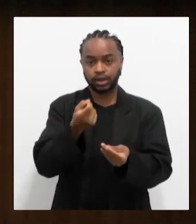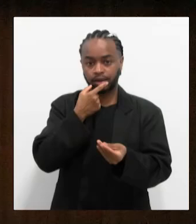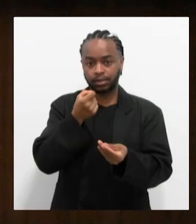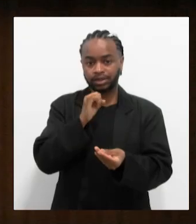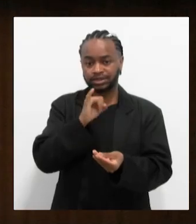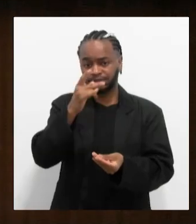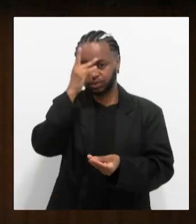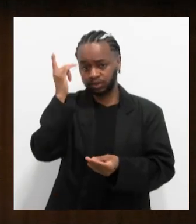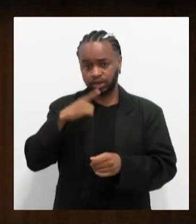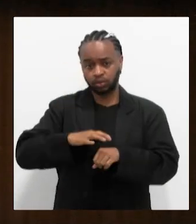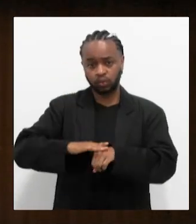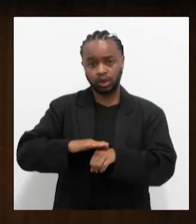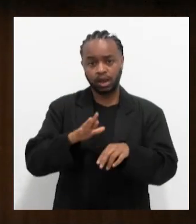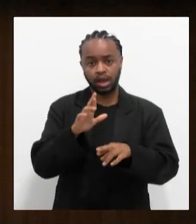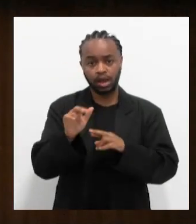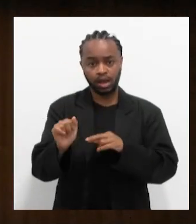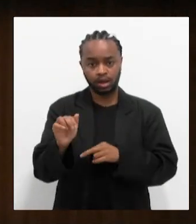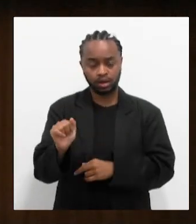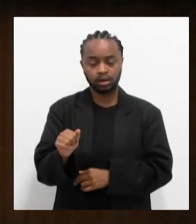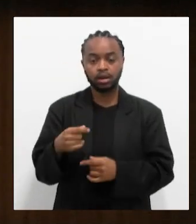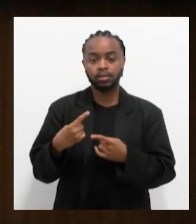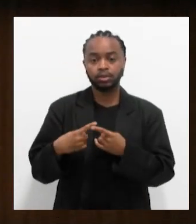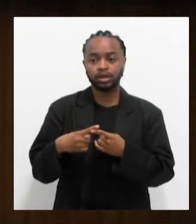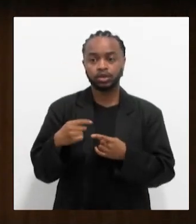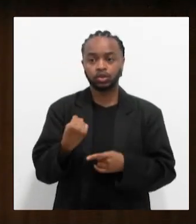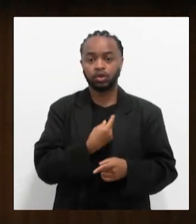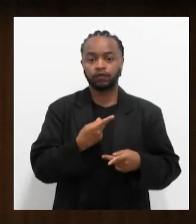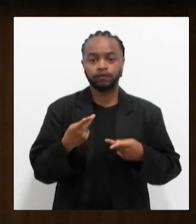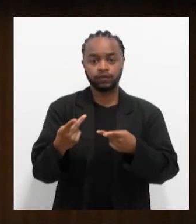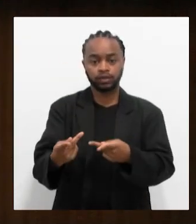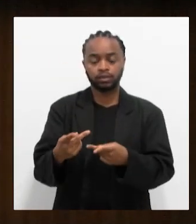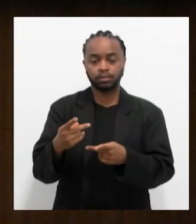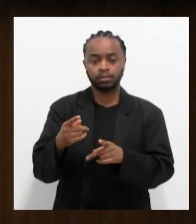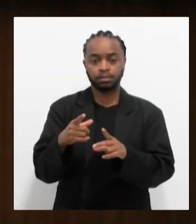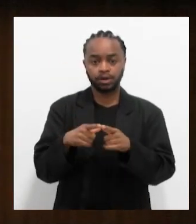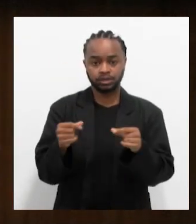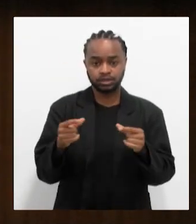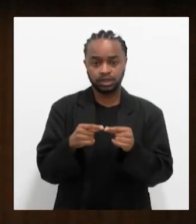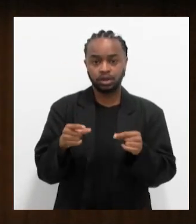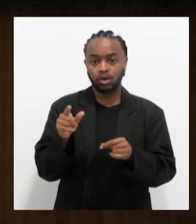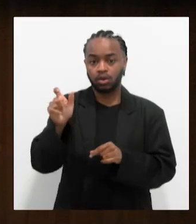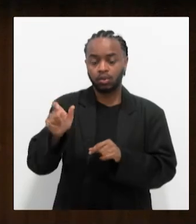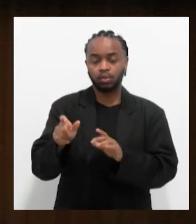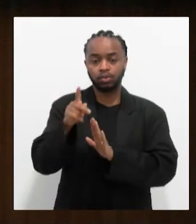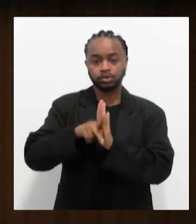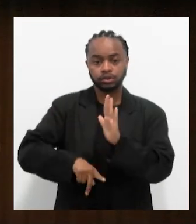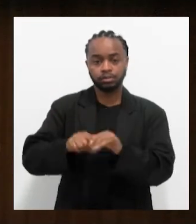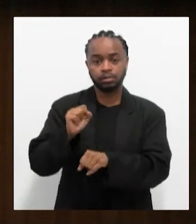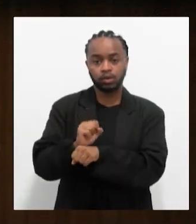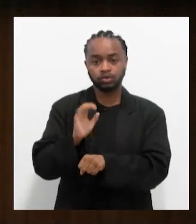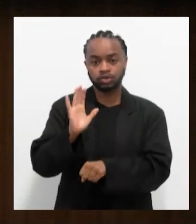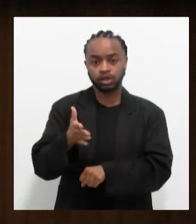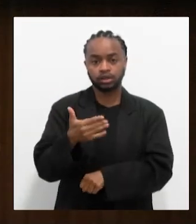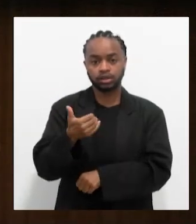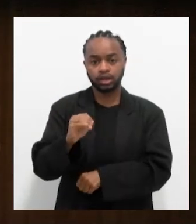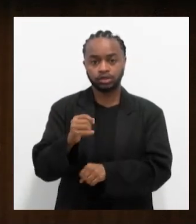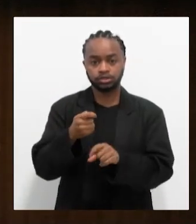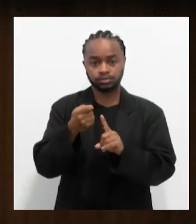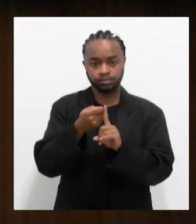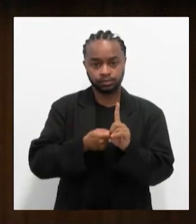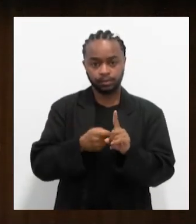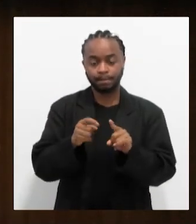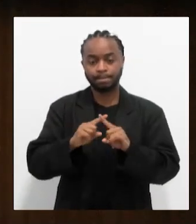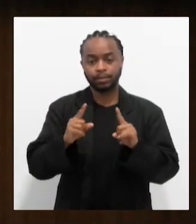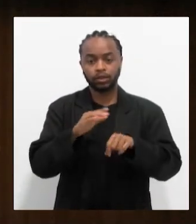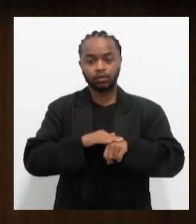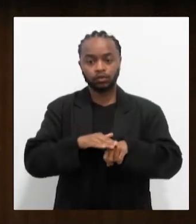doenças raras. Após a nossa visita em Brasília, esse projeto estava parado há 10 meses, conversamos com diversos senadores, o senador